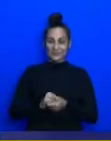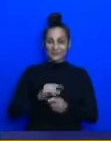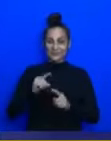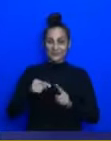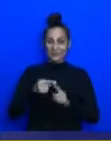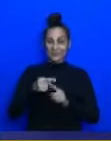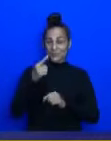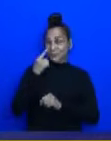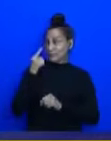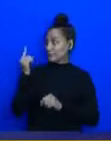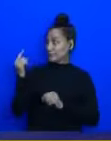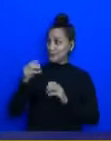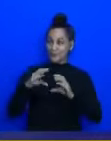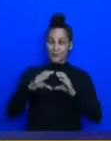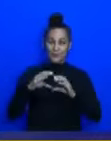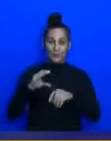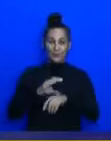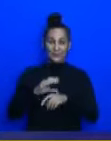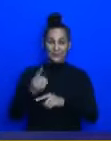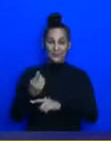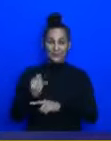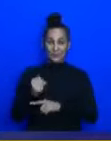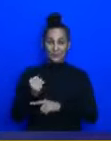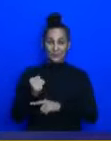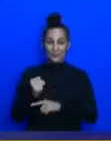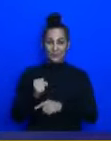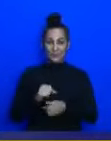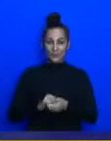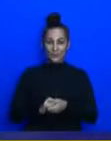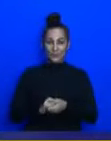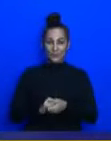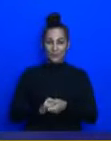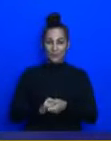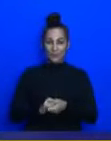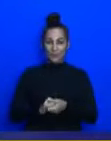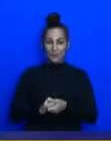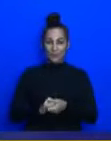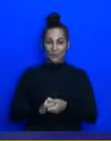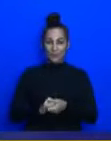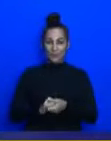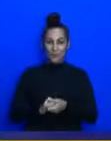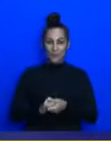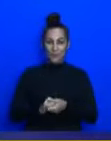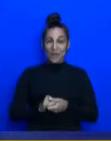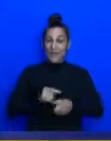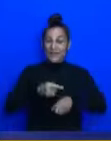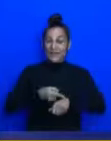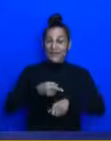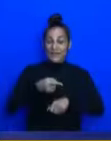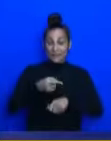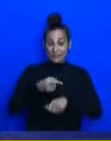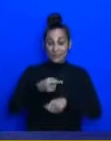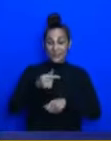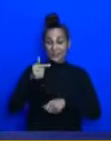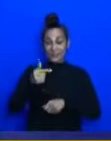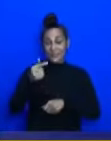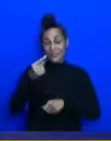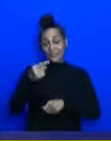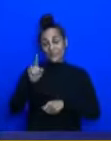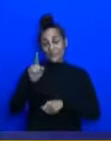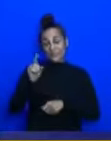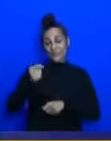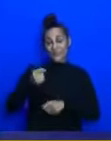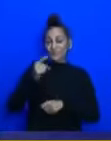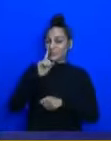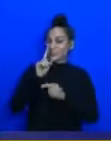Mais um número na tela. Bola cinza, número 18. Cinza, 18. E agora, o sétimo e